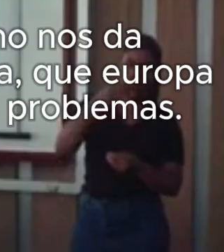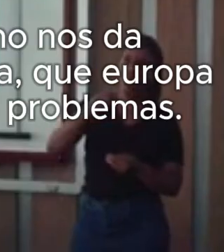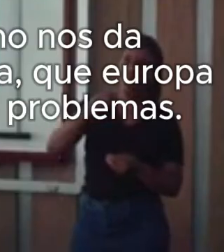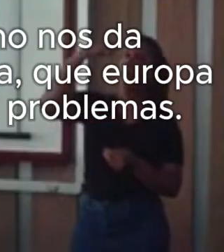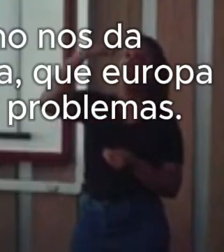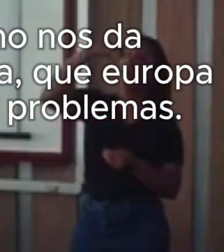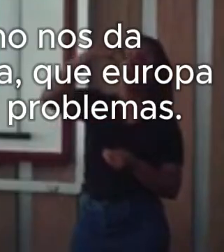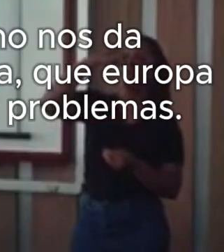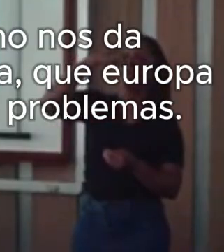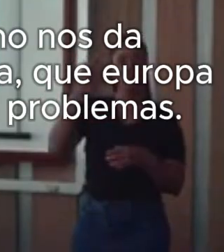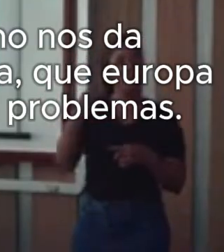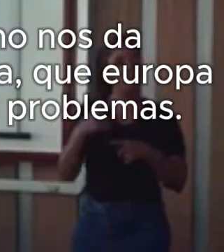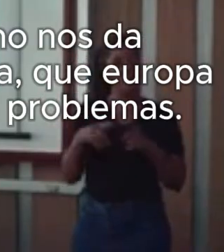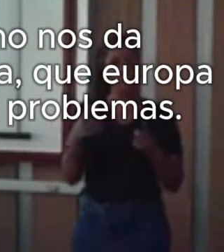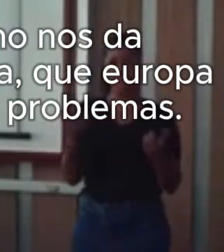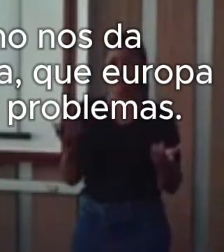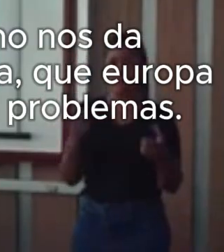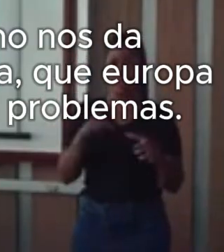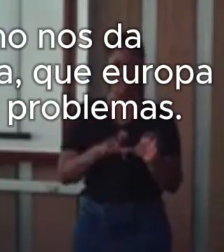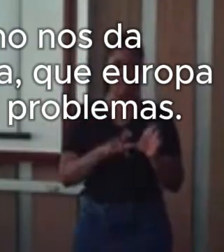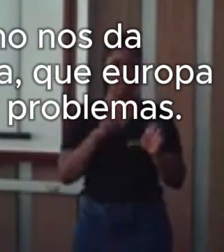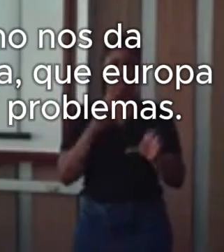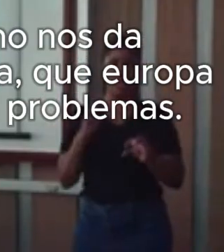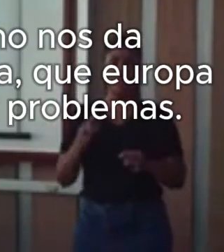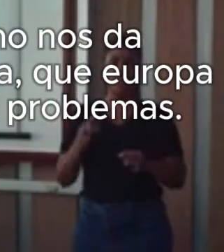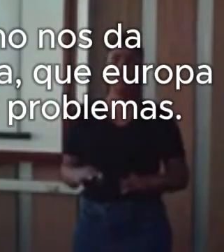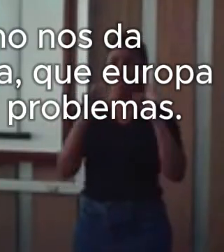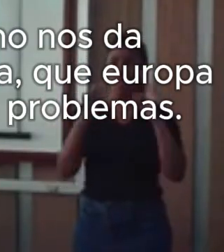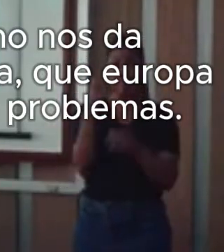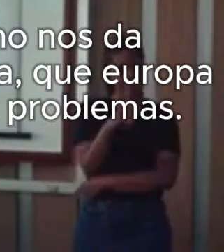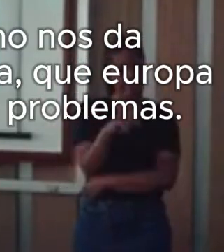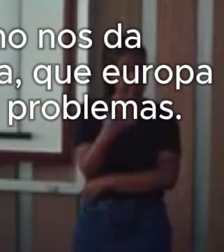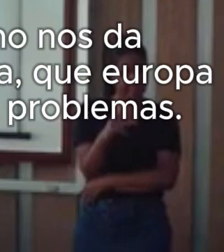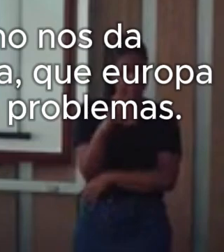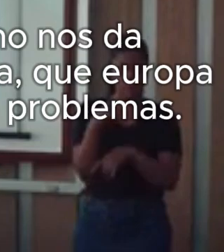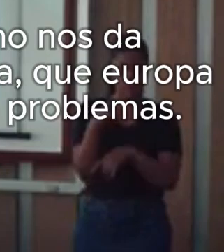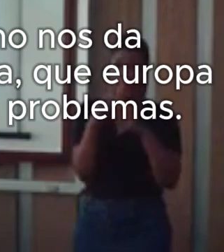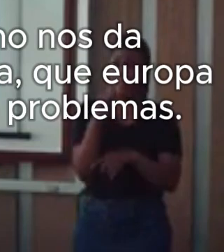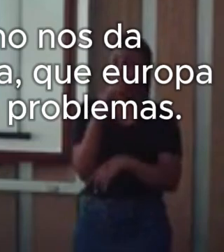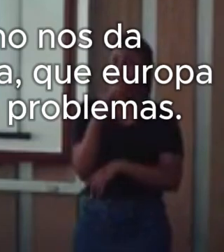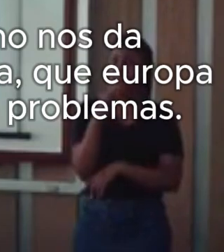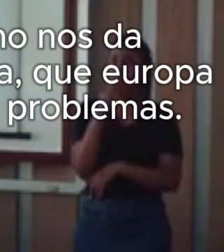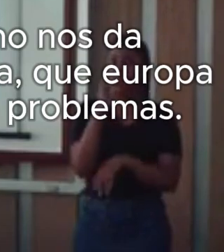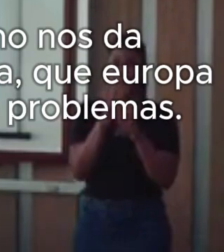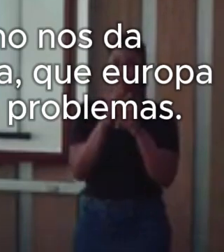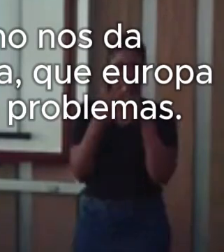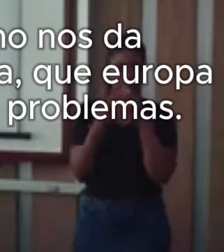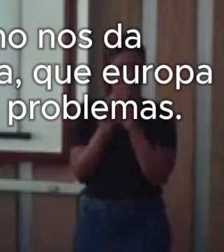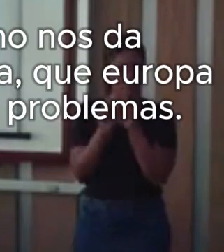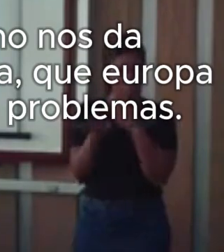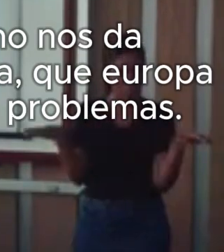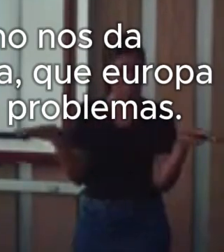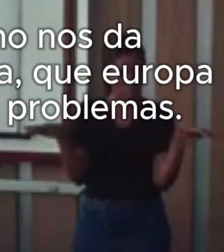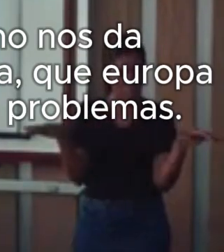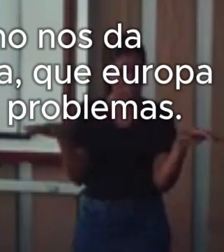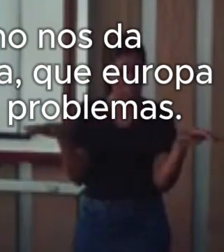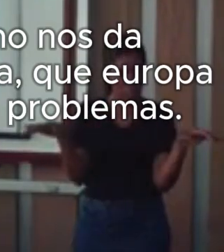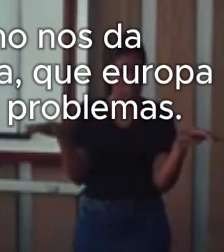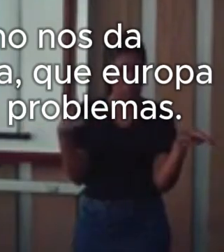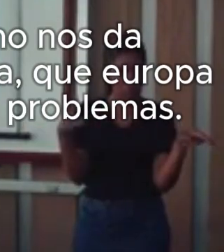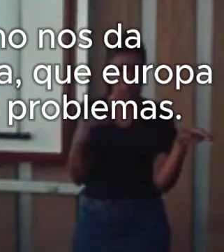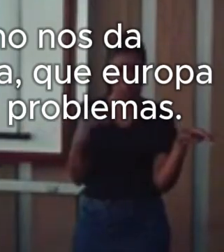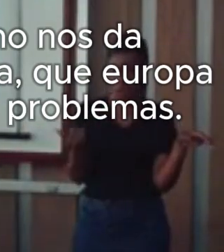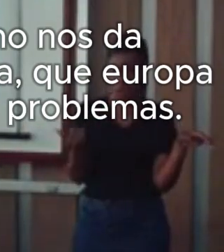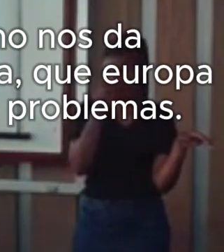quê? Independência tecnológica. Porque, se acontecer o que aconteceu na pandemia, né, que